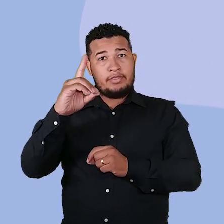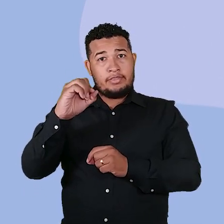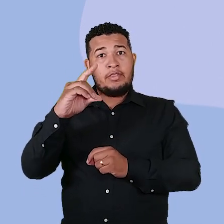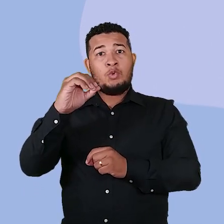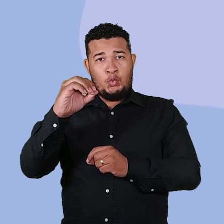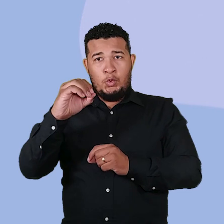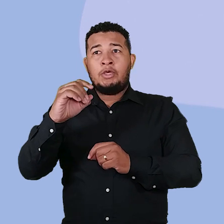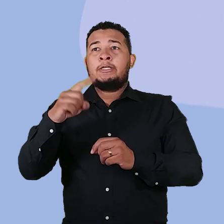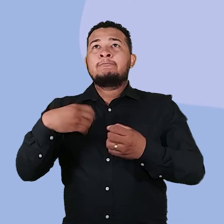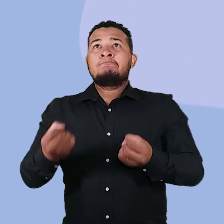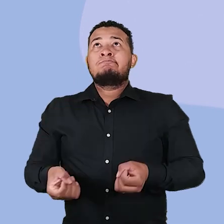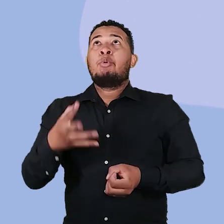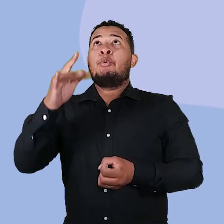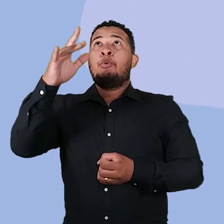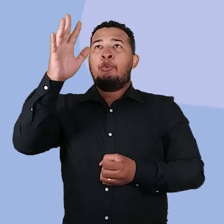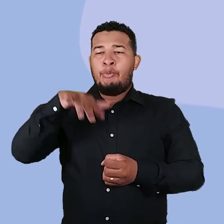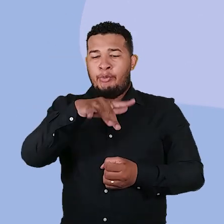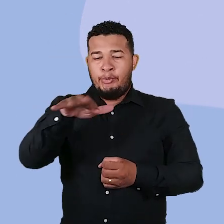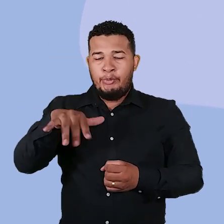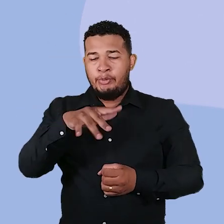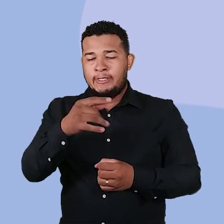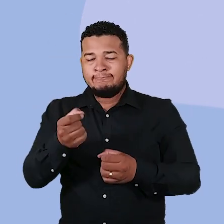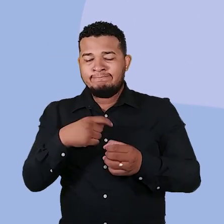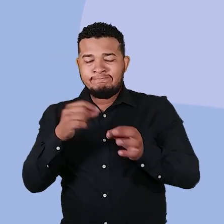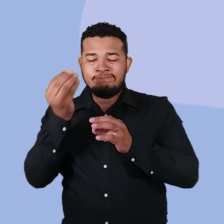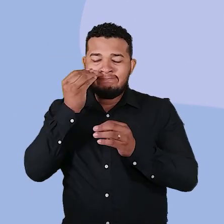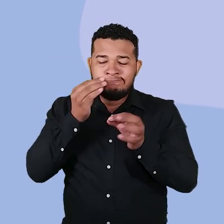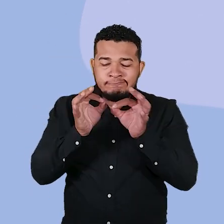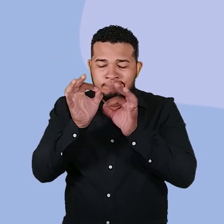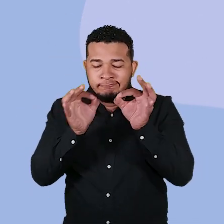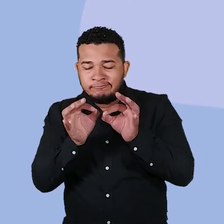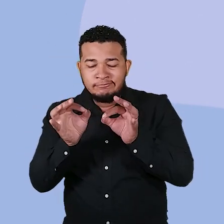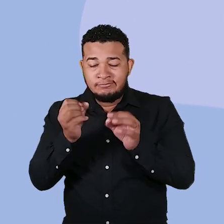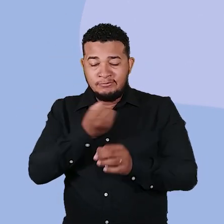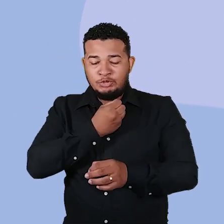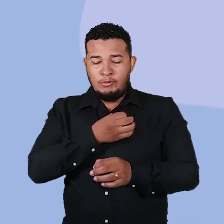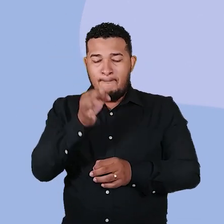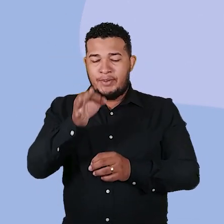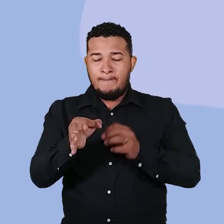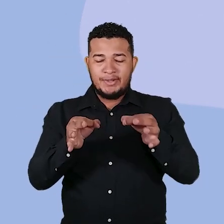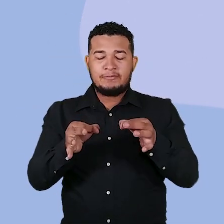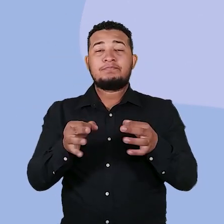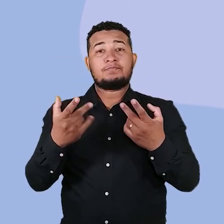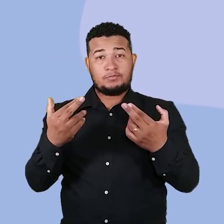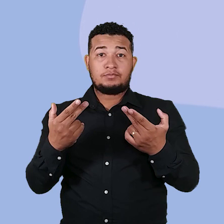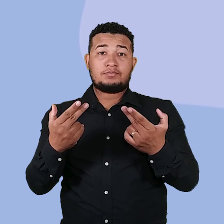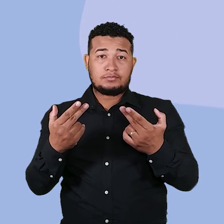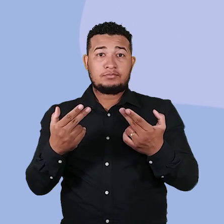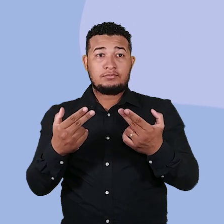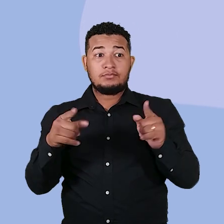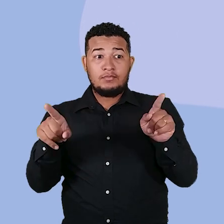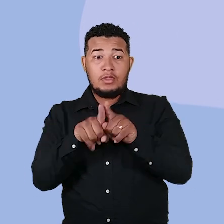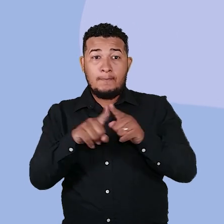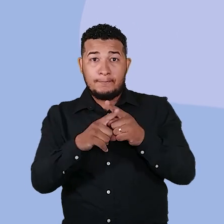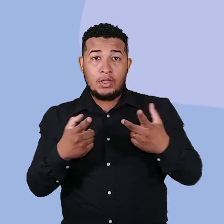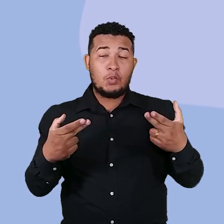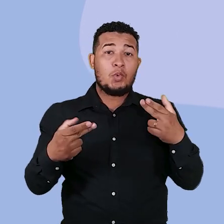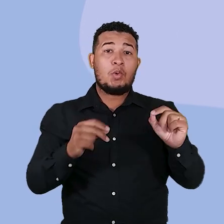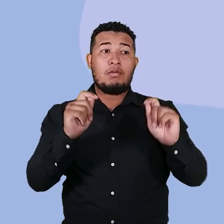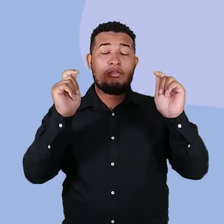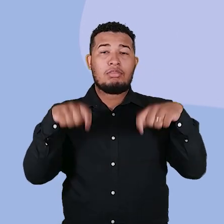dado as chances de ocorrer qualquer número na face superior é igual e